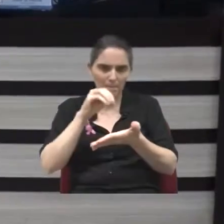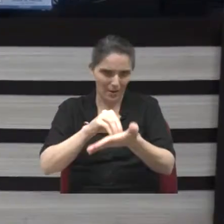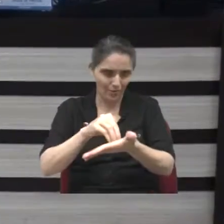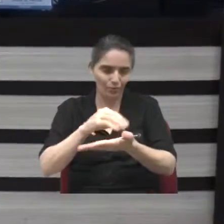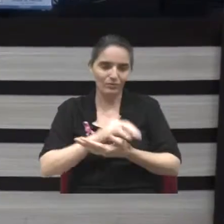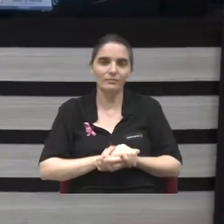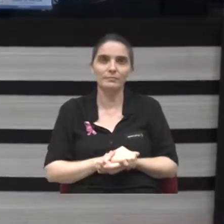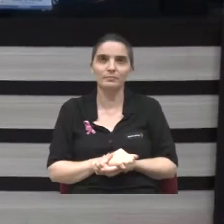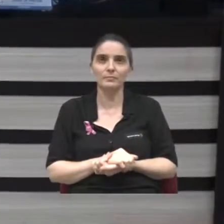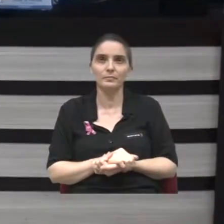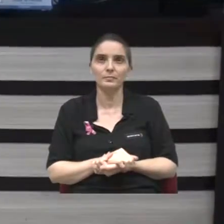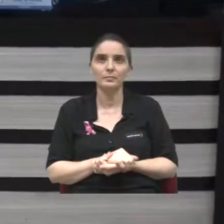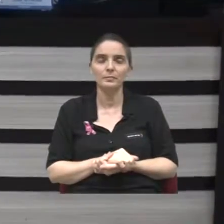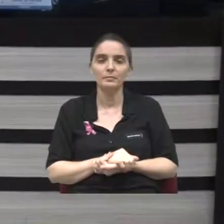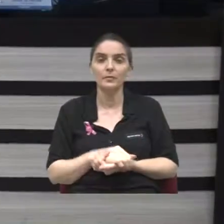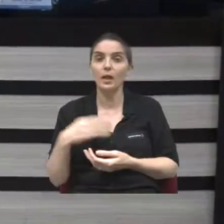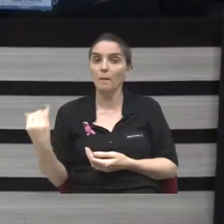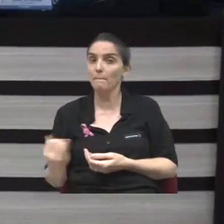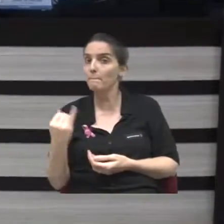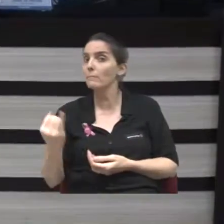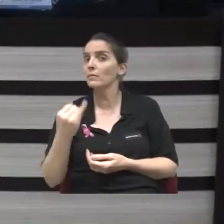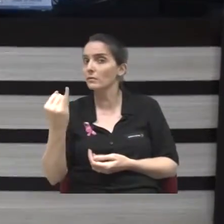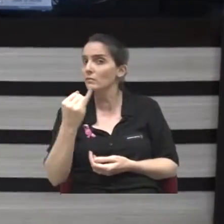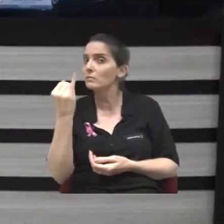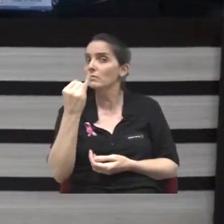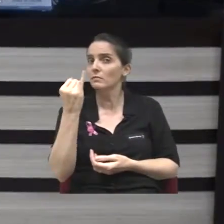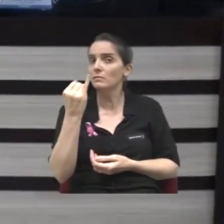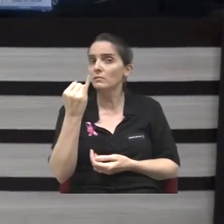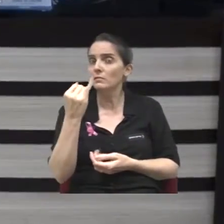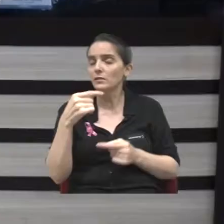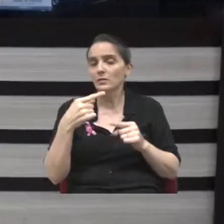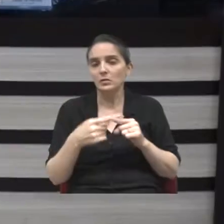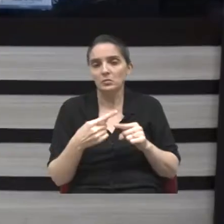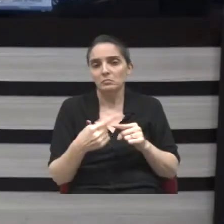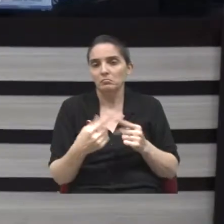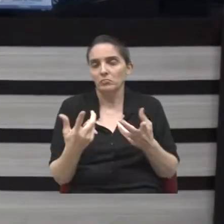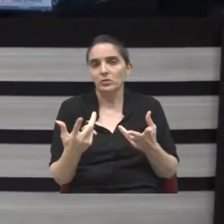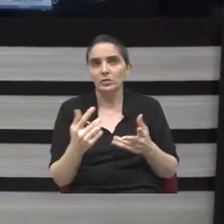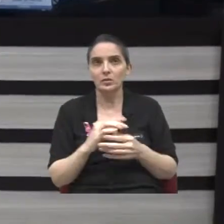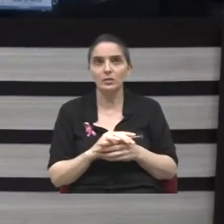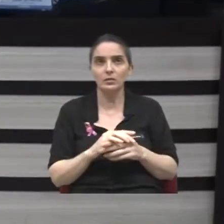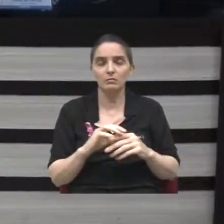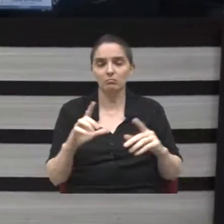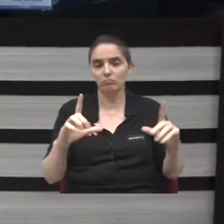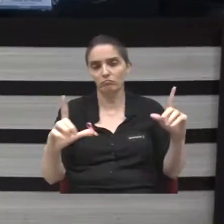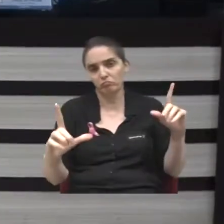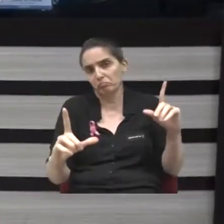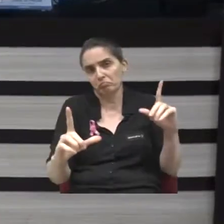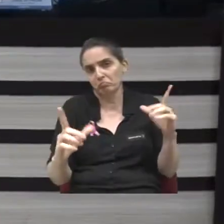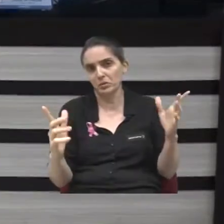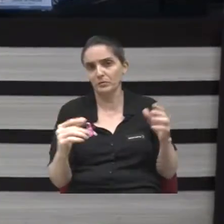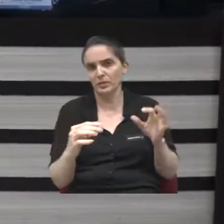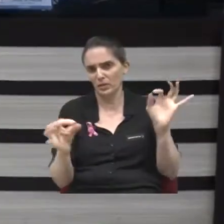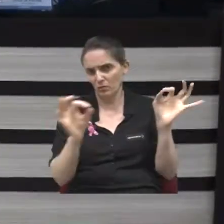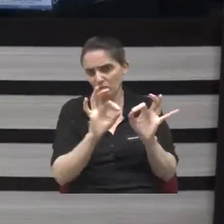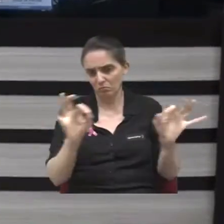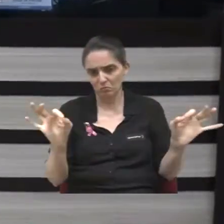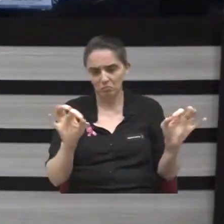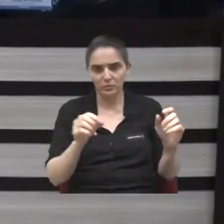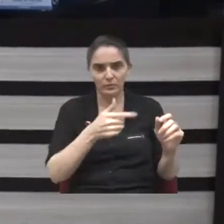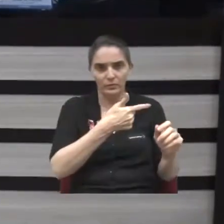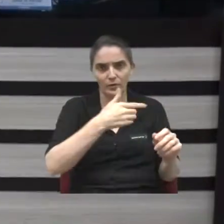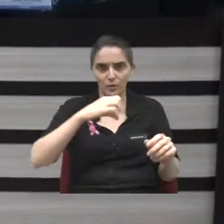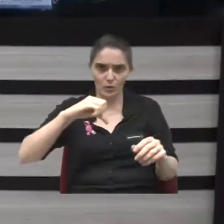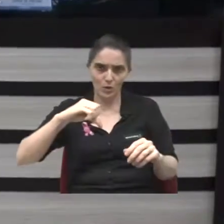Vê toda a importância, vereador, às vezes, né, um papel, deve ser mais ou menos desse tamanho, né, 29 por 21, 29,5